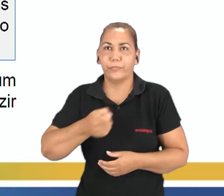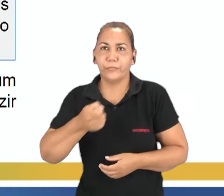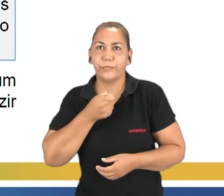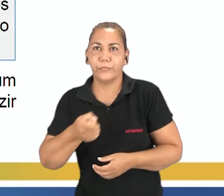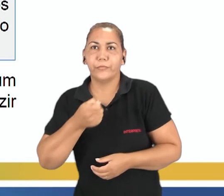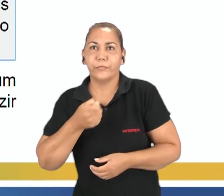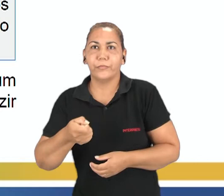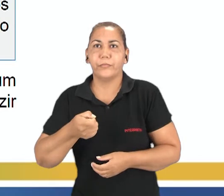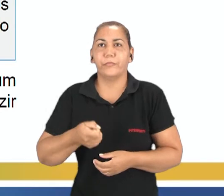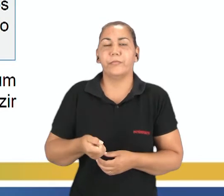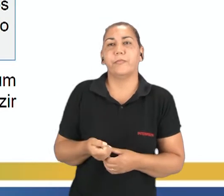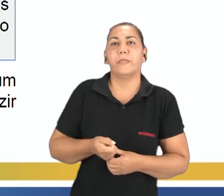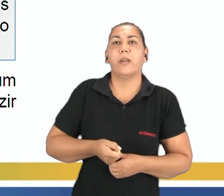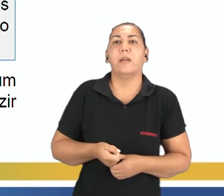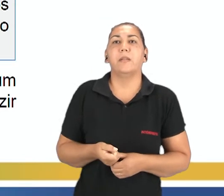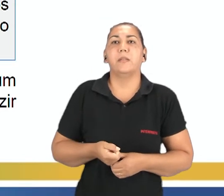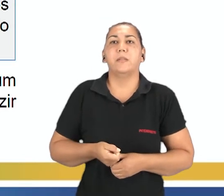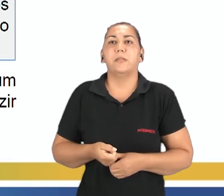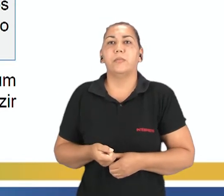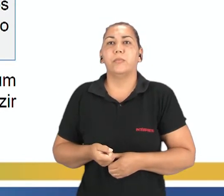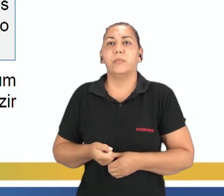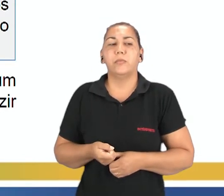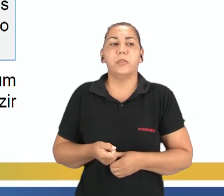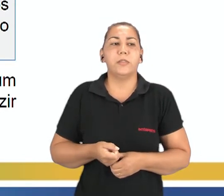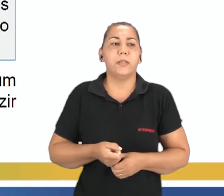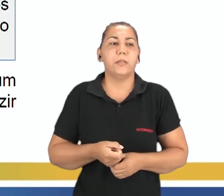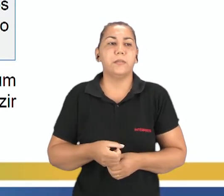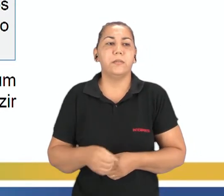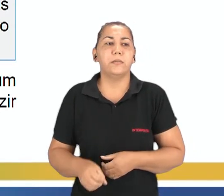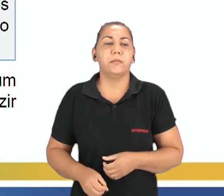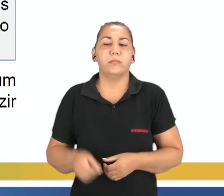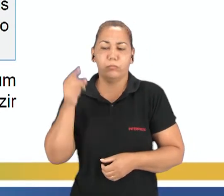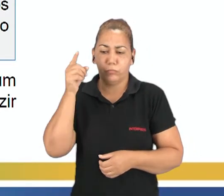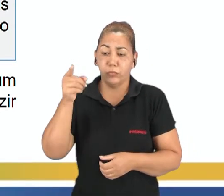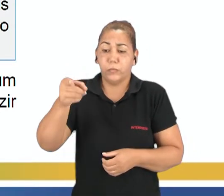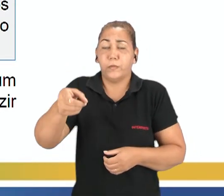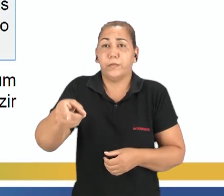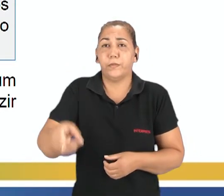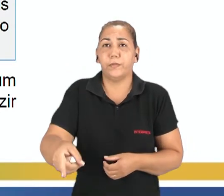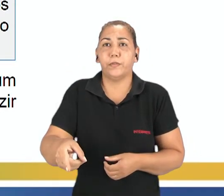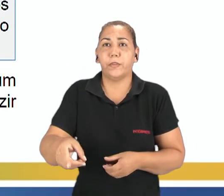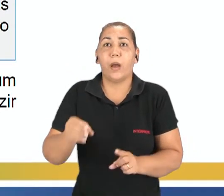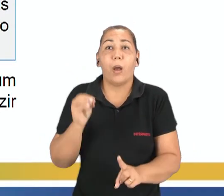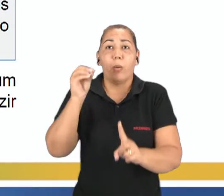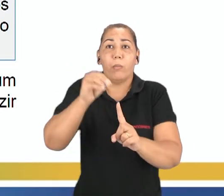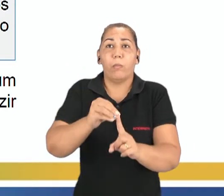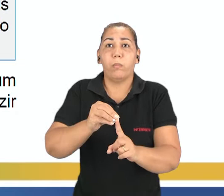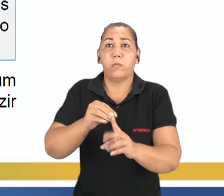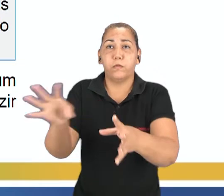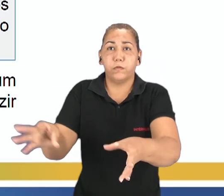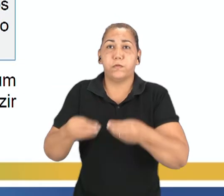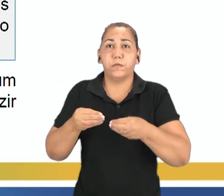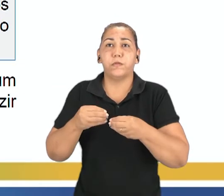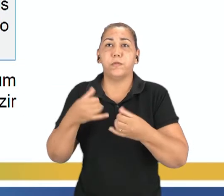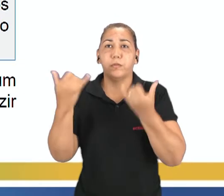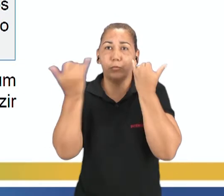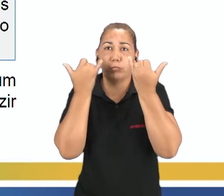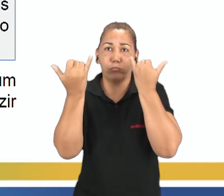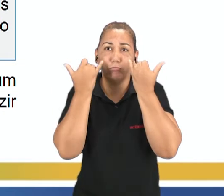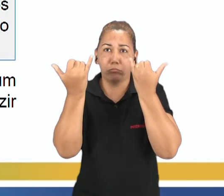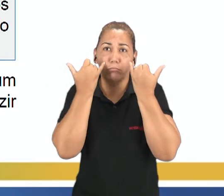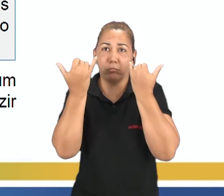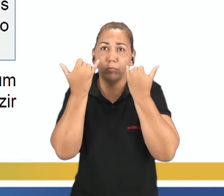não dirigida. Vejamos o que é isso. A entrevista dirigida é aquela que visa buscar informações sobre uma